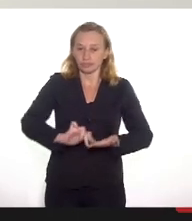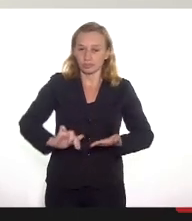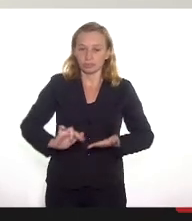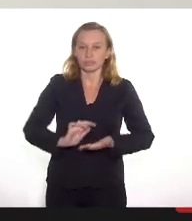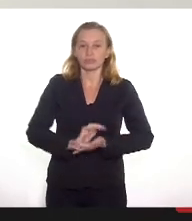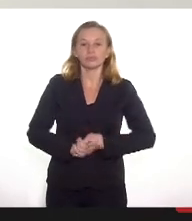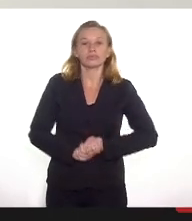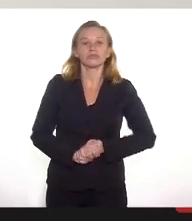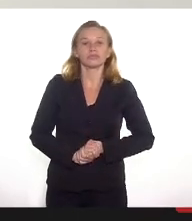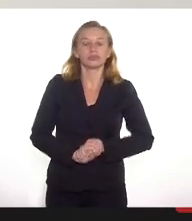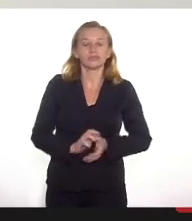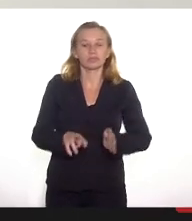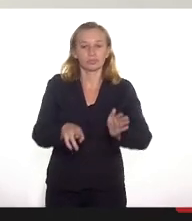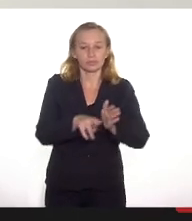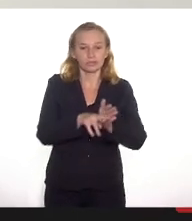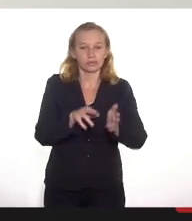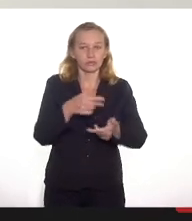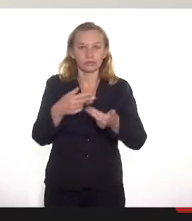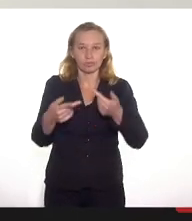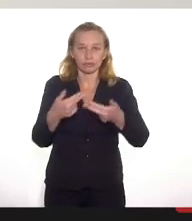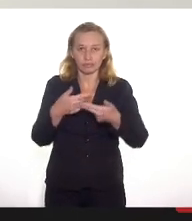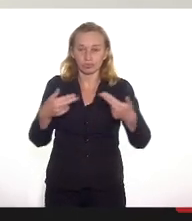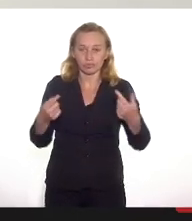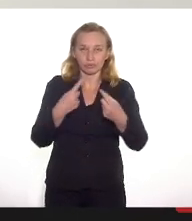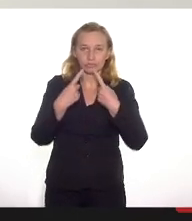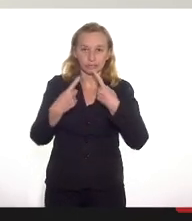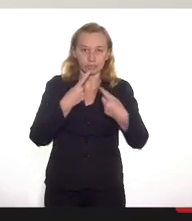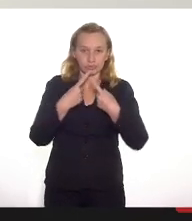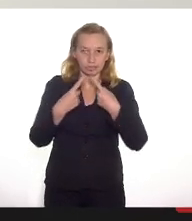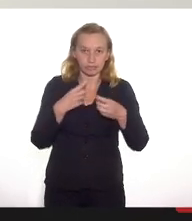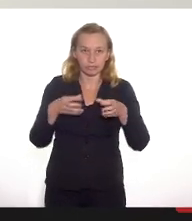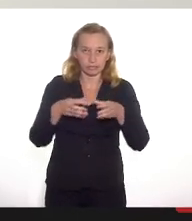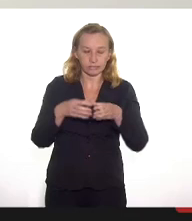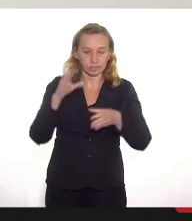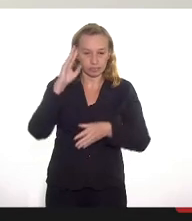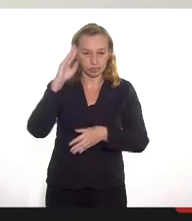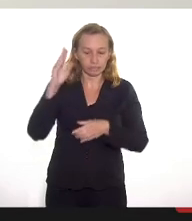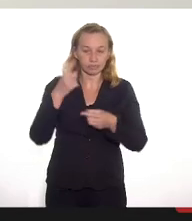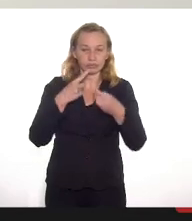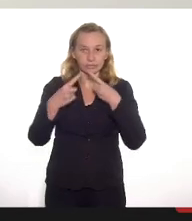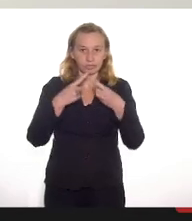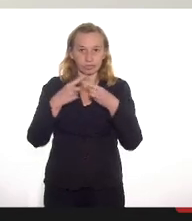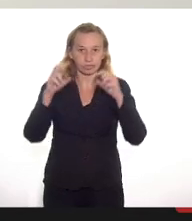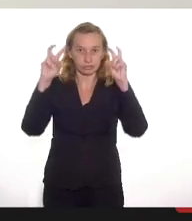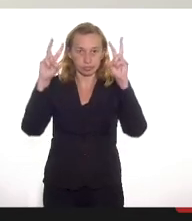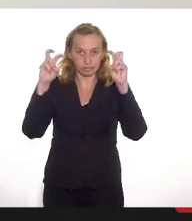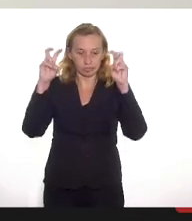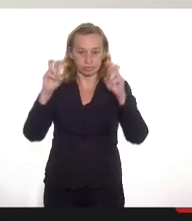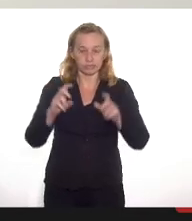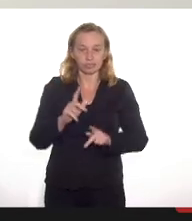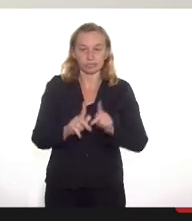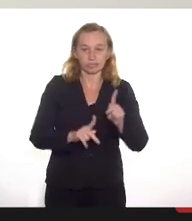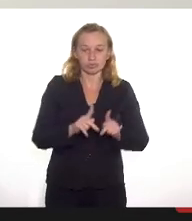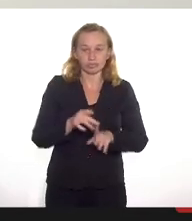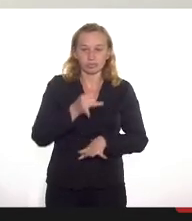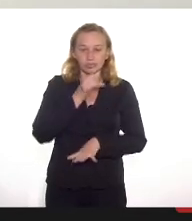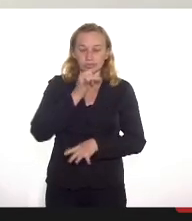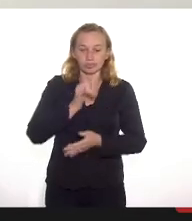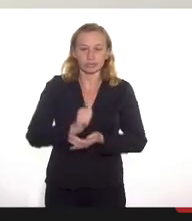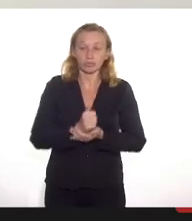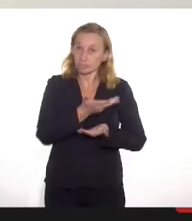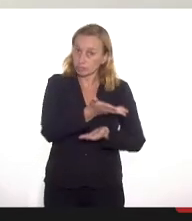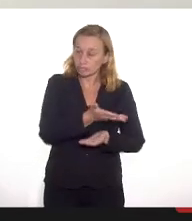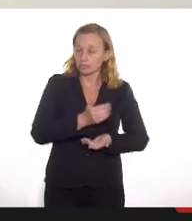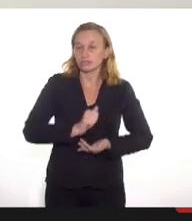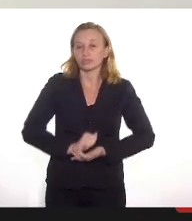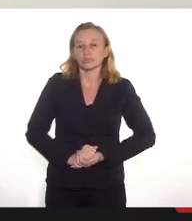diversas resoluções vários debates nos grupos de moderados e inclusive discutindo a situação de populações por exemplo